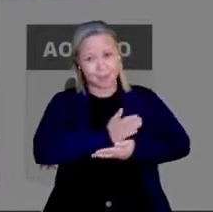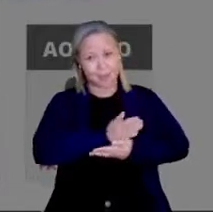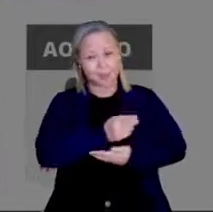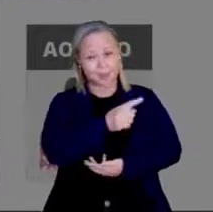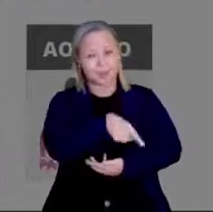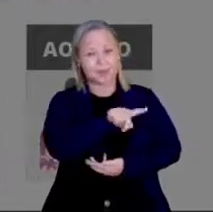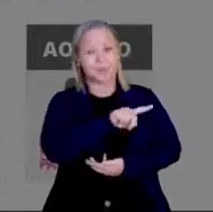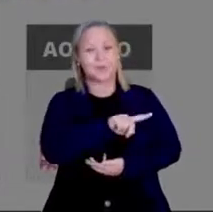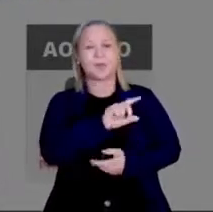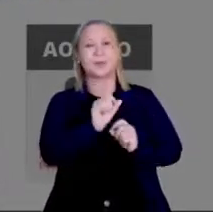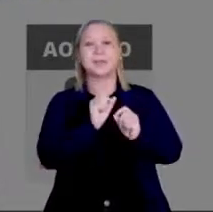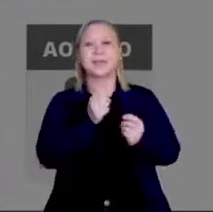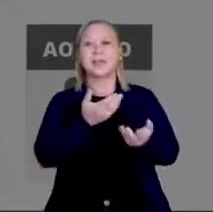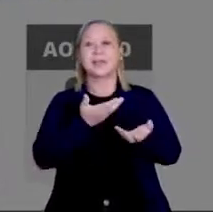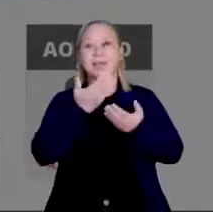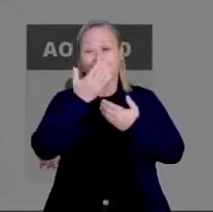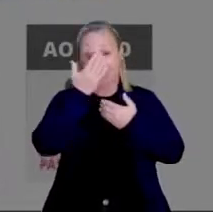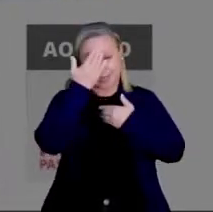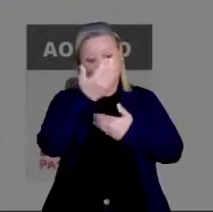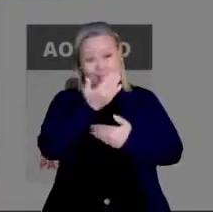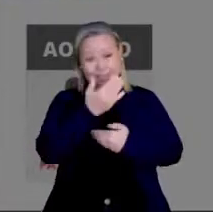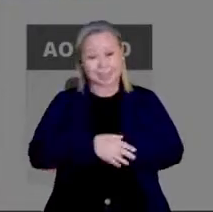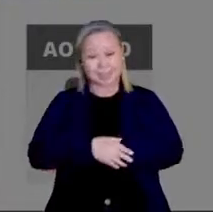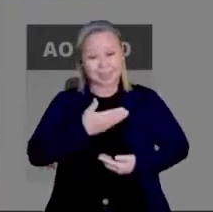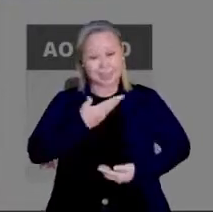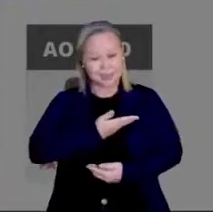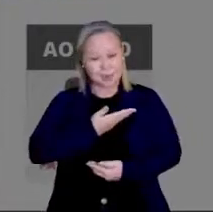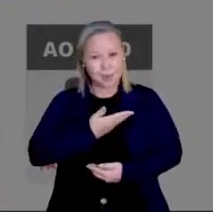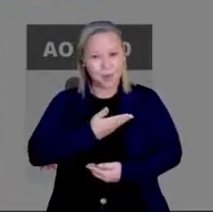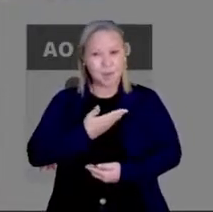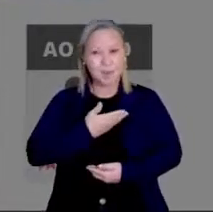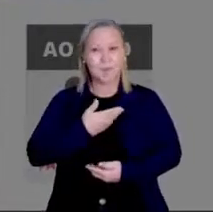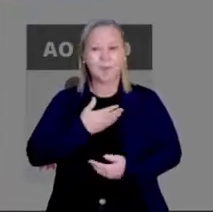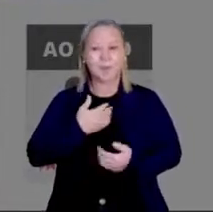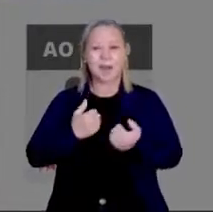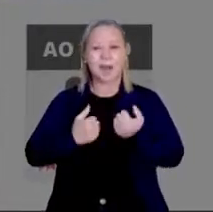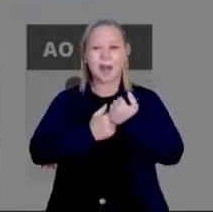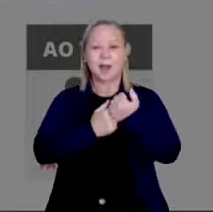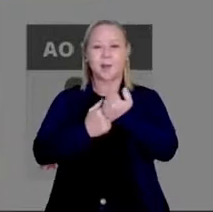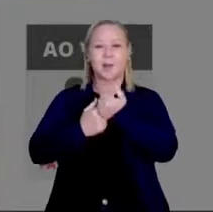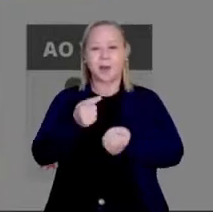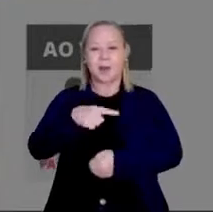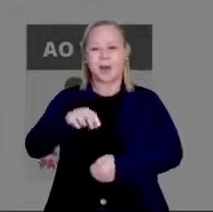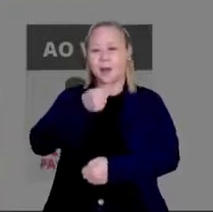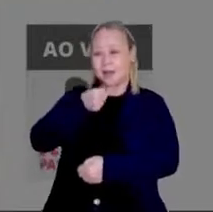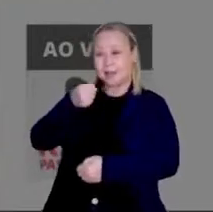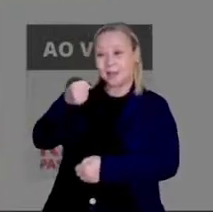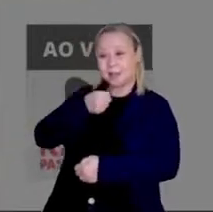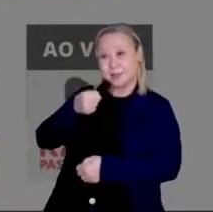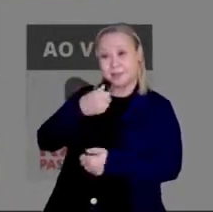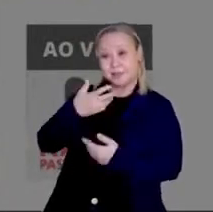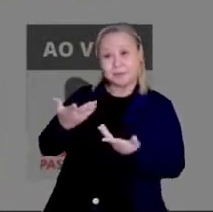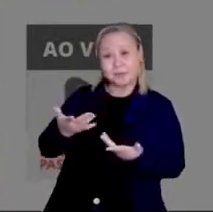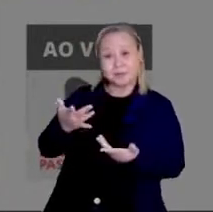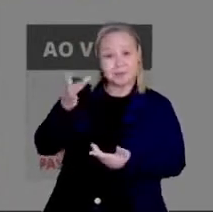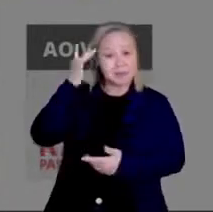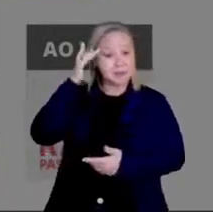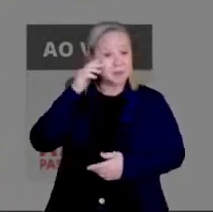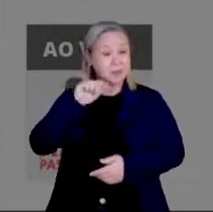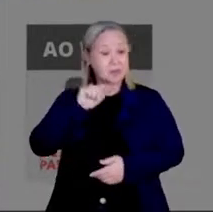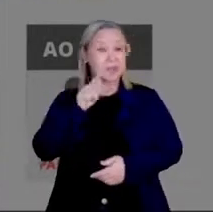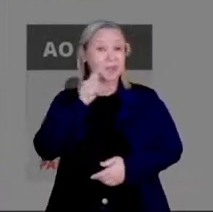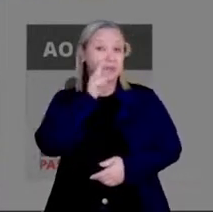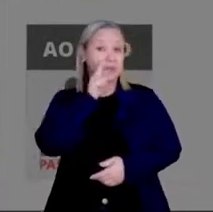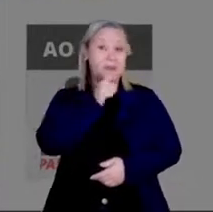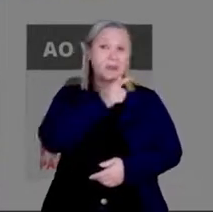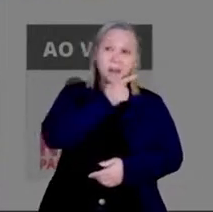Chaplin foi mais do que eu quando ele foi censurado pelo cinema americano. Mas, de qualquer forma, é o seguinte, eu estou aqui, cara.